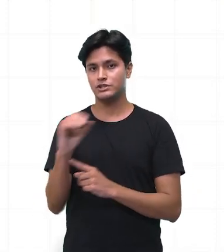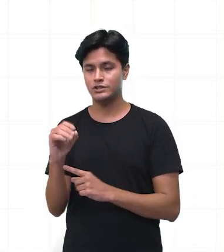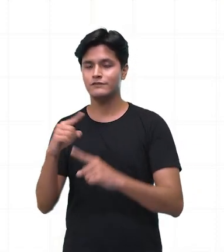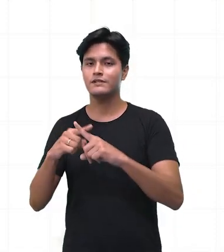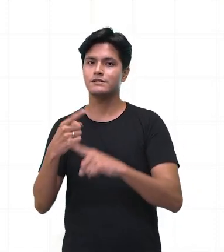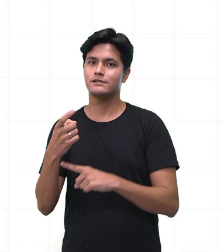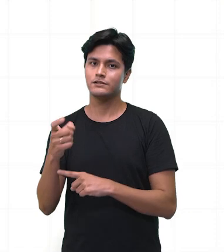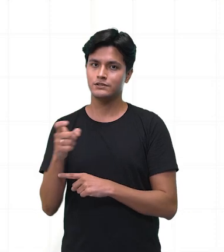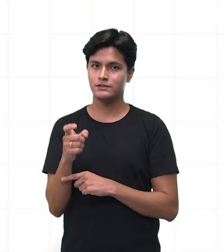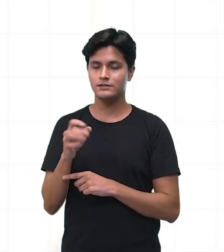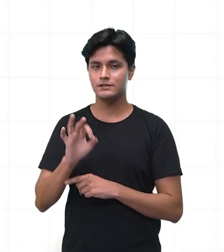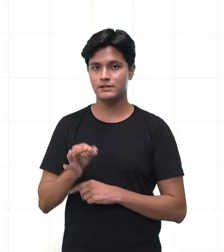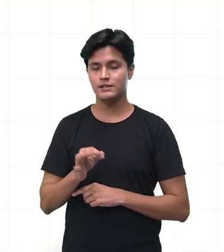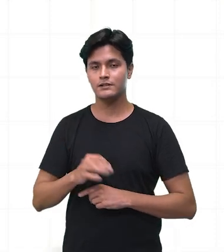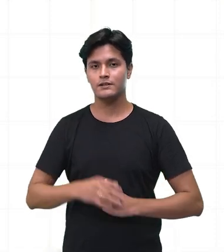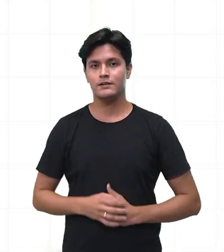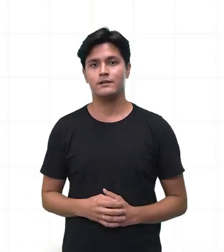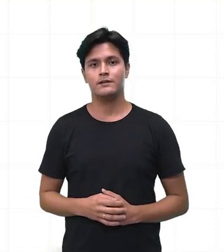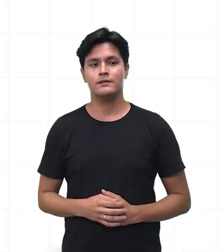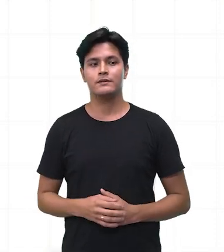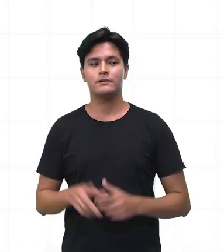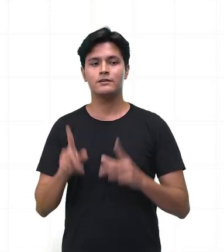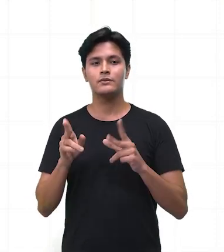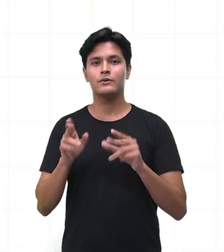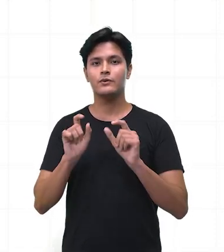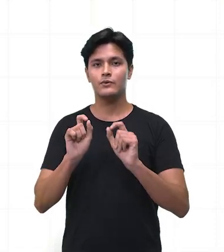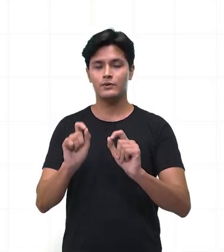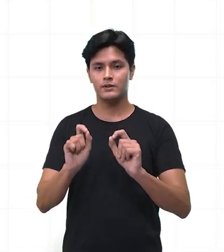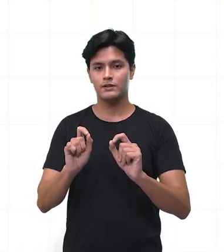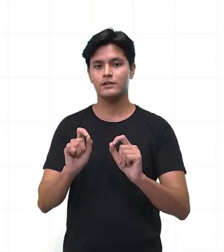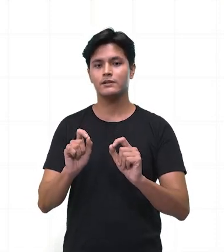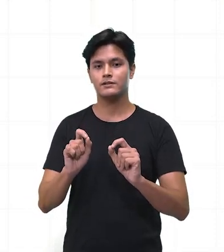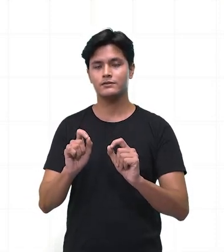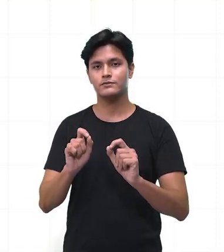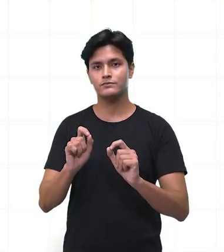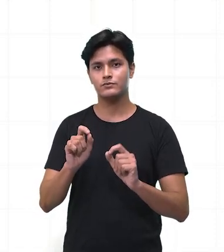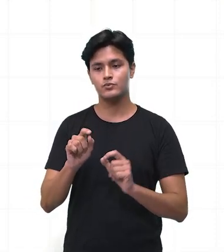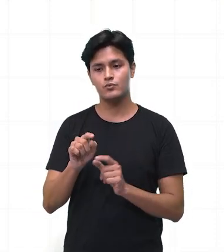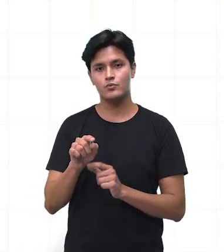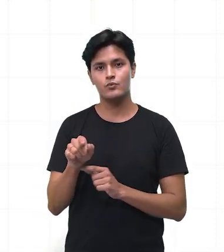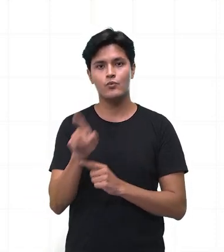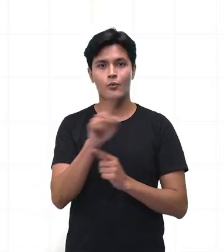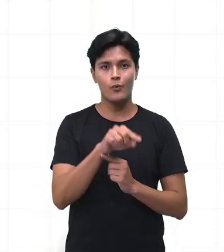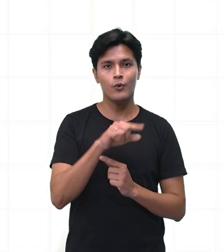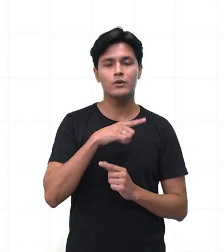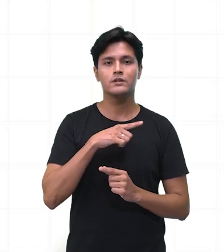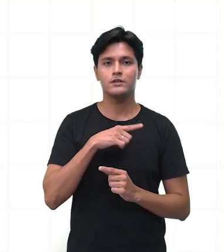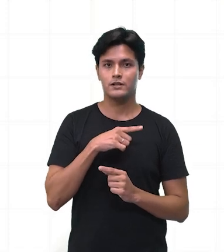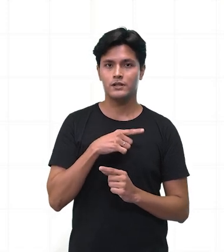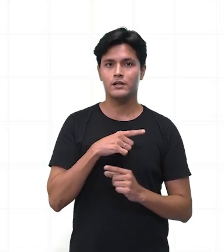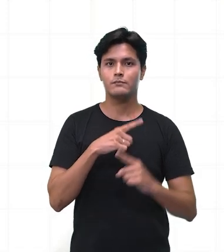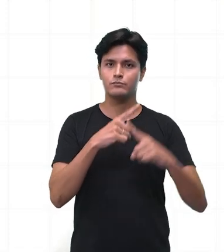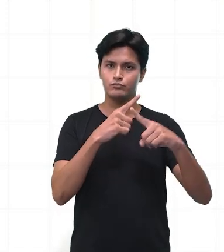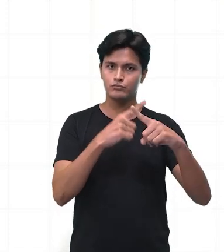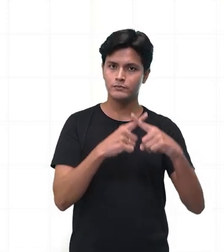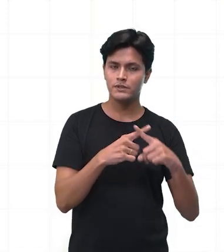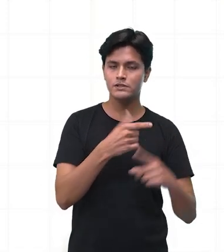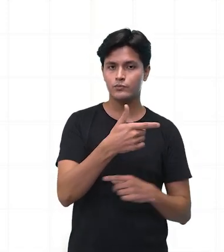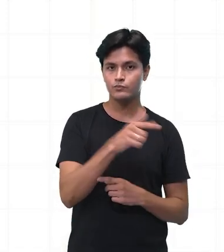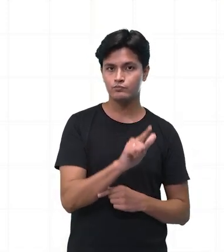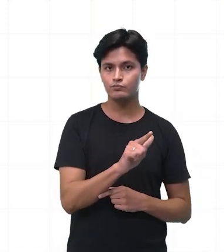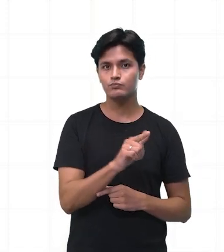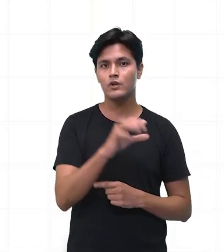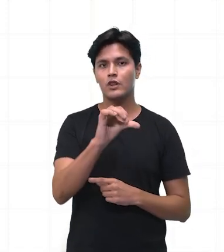Então, 100x igual, uma igualdade, e do outro lado eu vou colocar outra multiplicação, 90 vezes